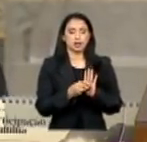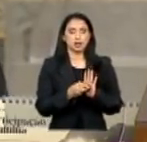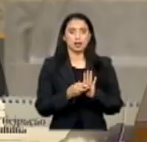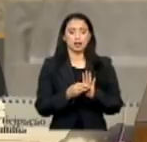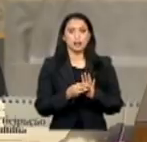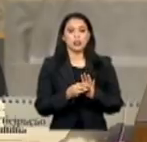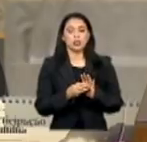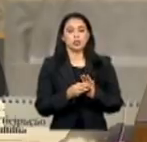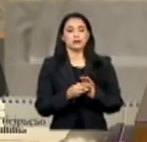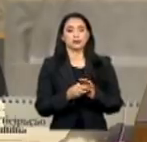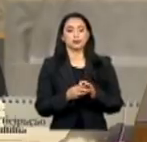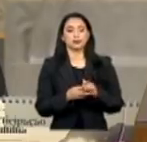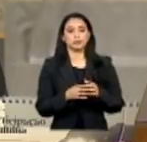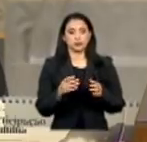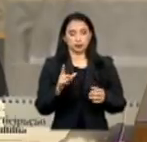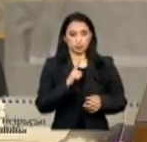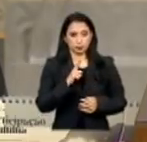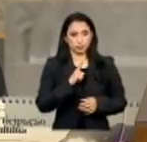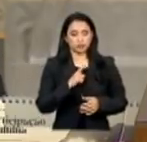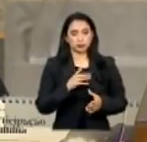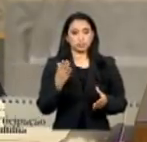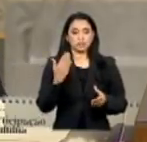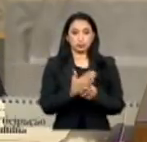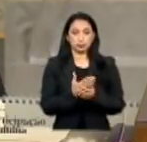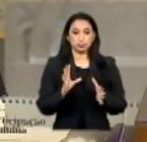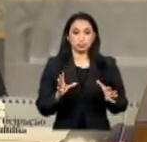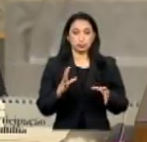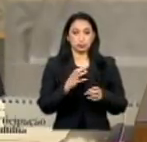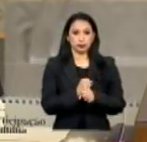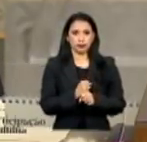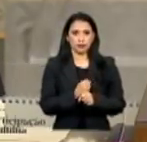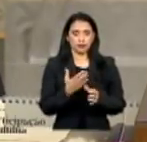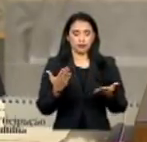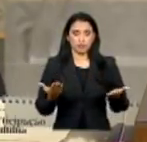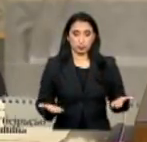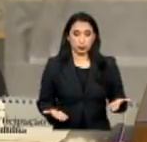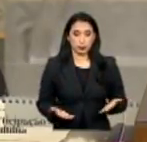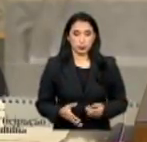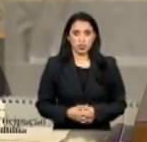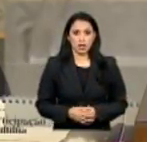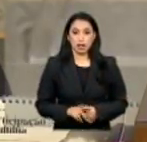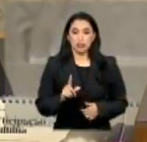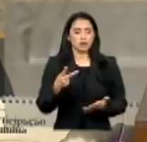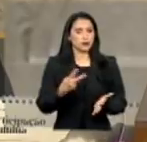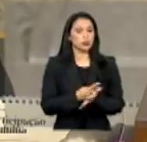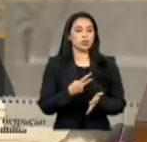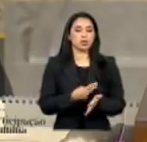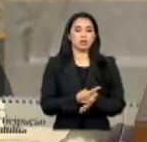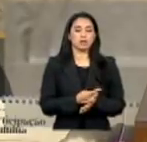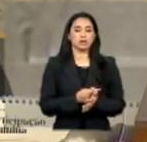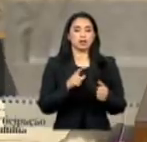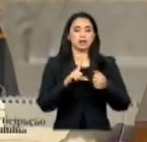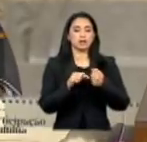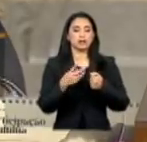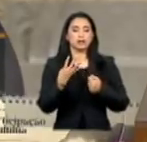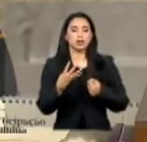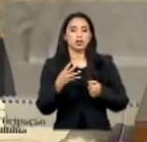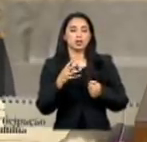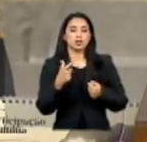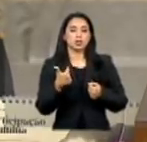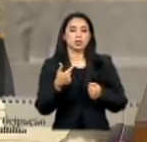e extensão era homens não é o que ocorre em relação ao artigo 403 retro